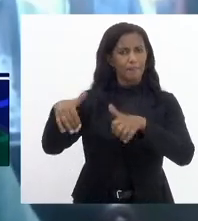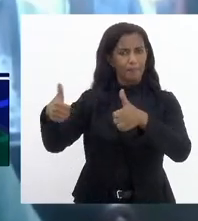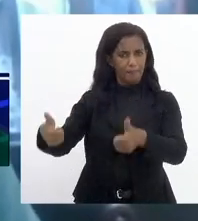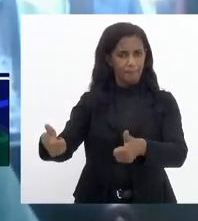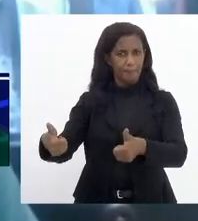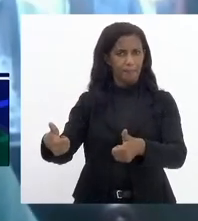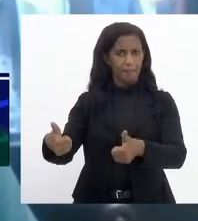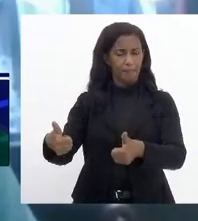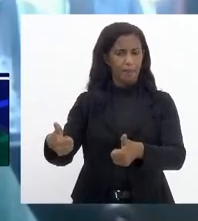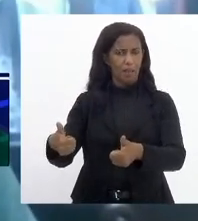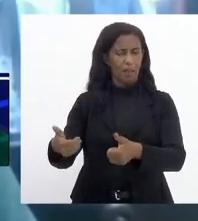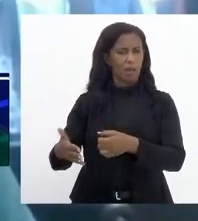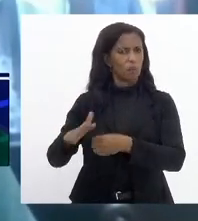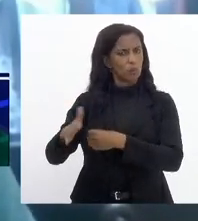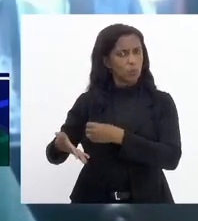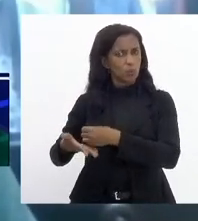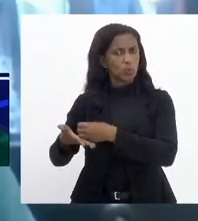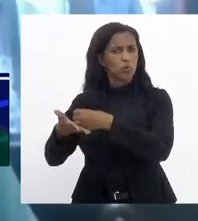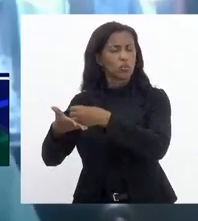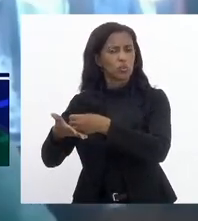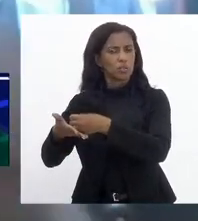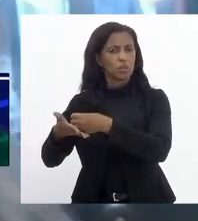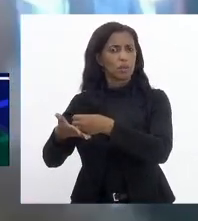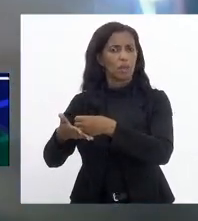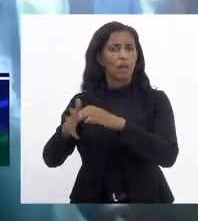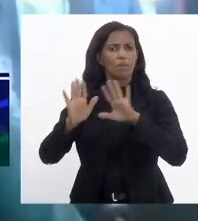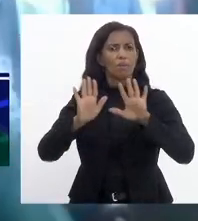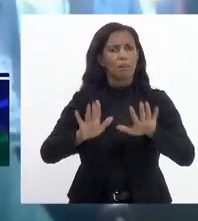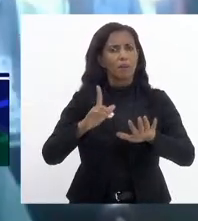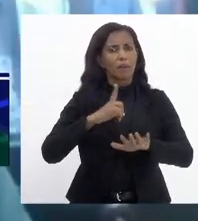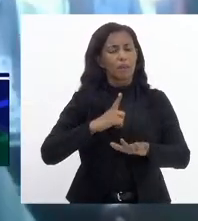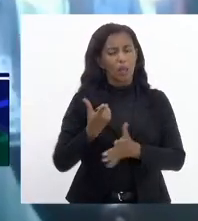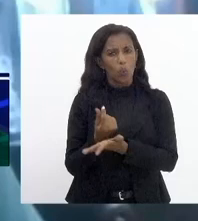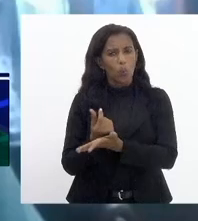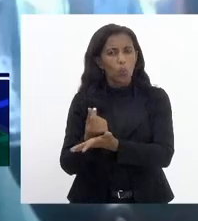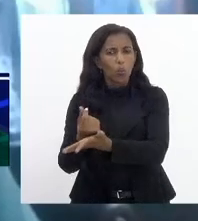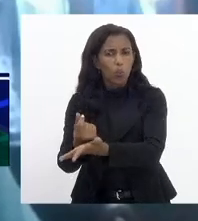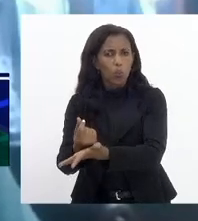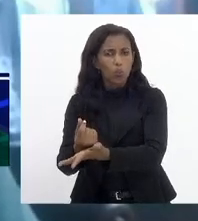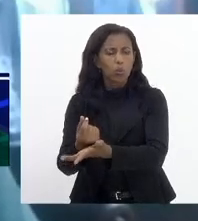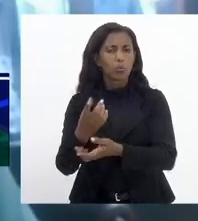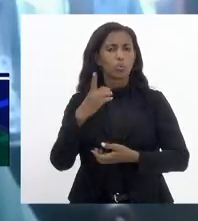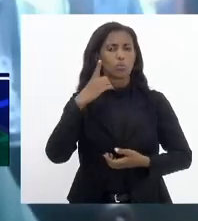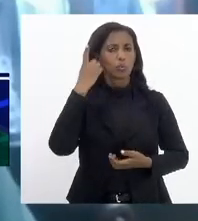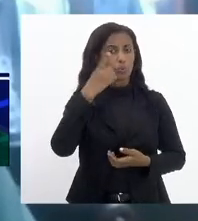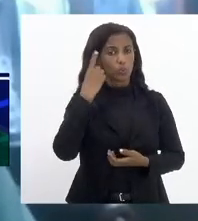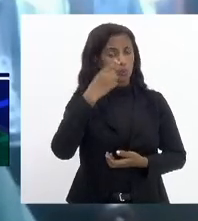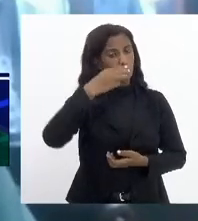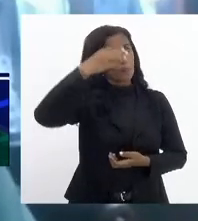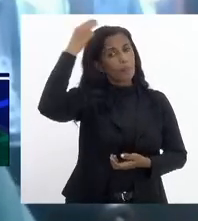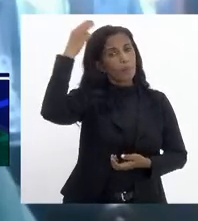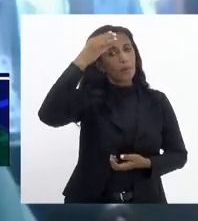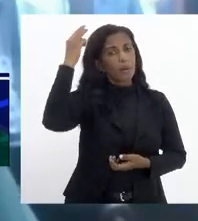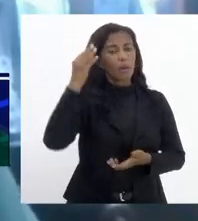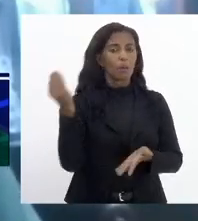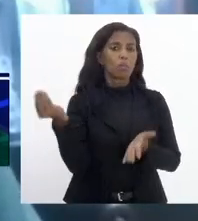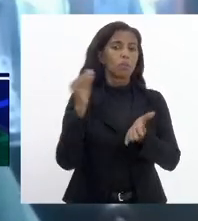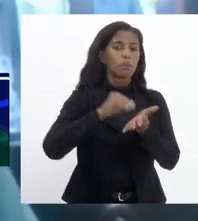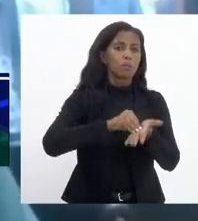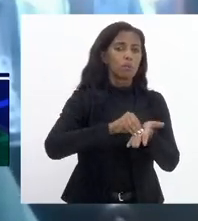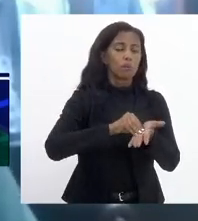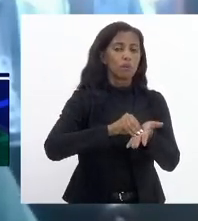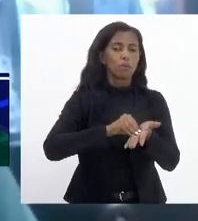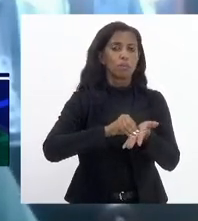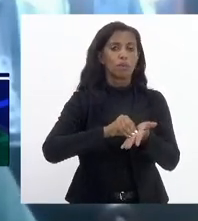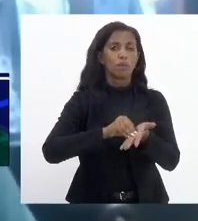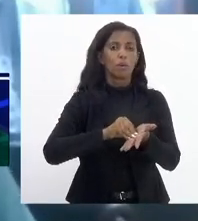ambientalmente sustentável, pretensioso, mas obviamente tem custos, o deputado Márcio Pacheco colocou ele